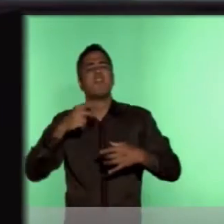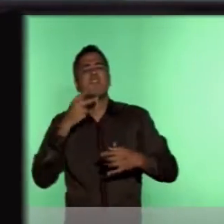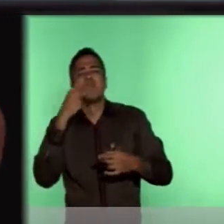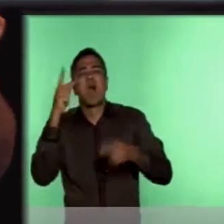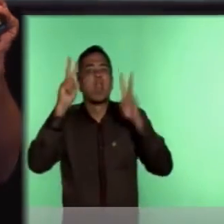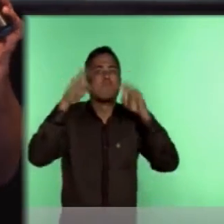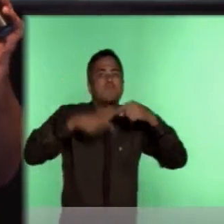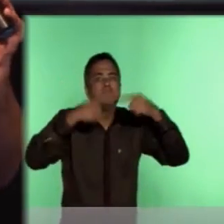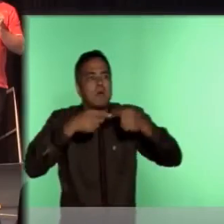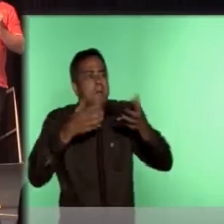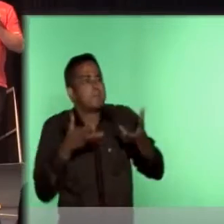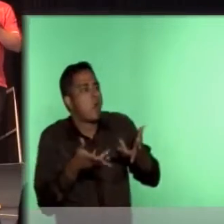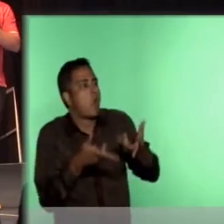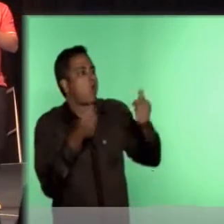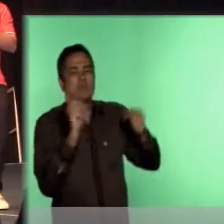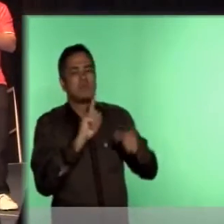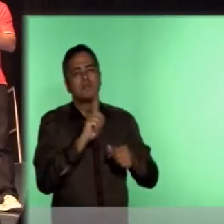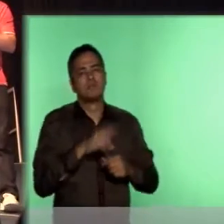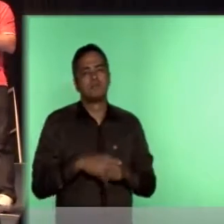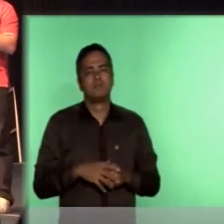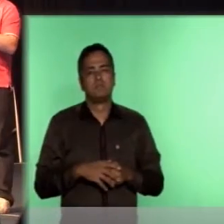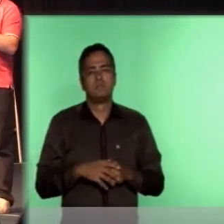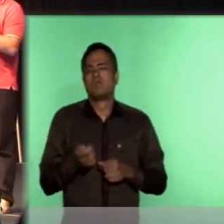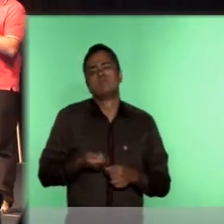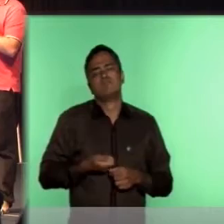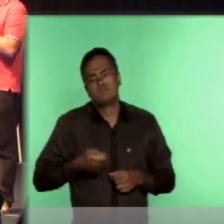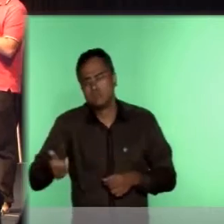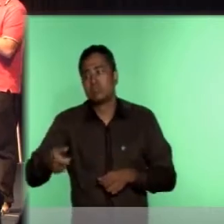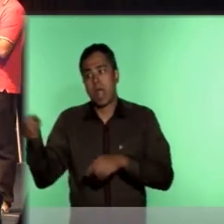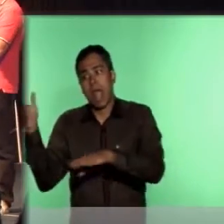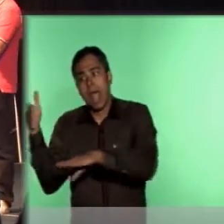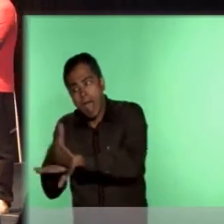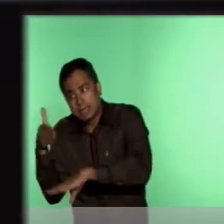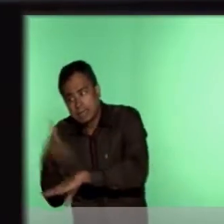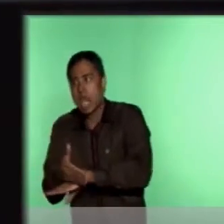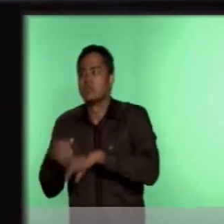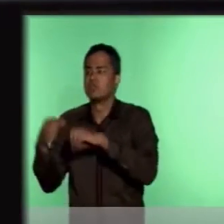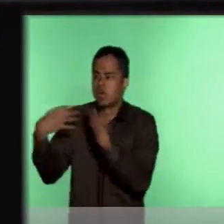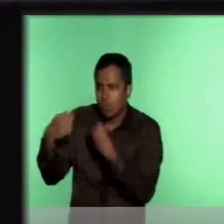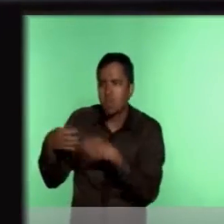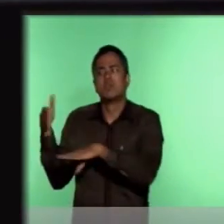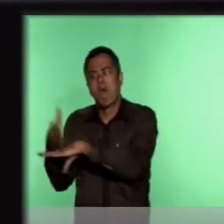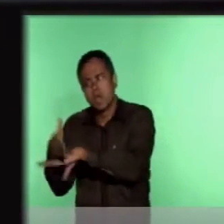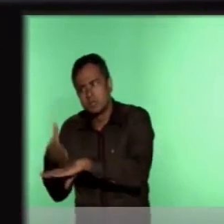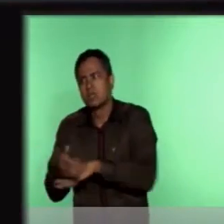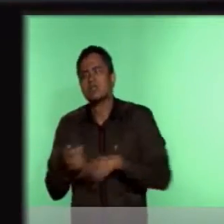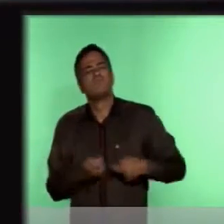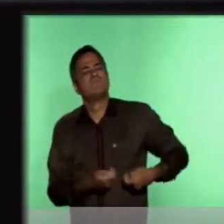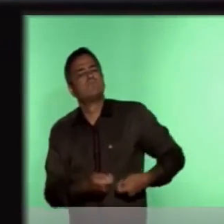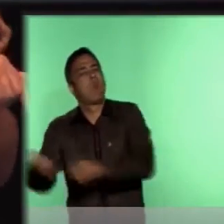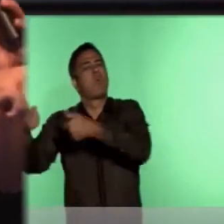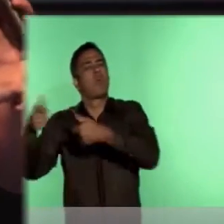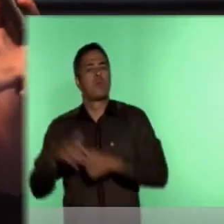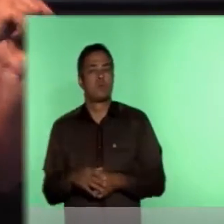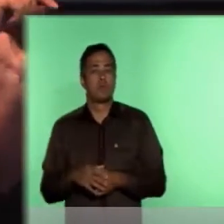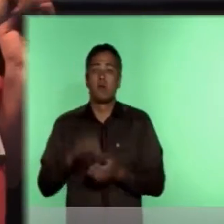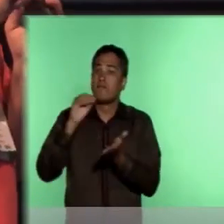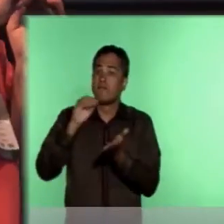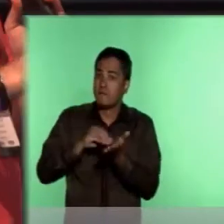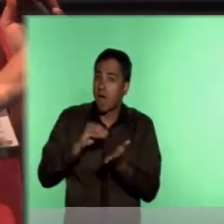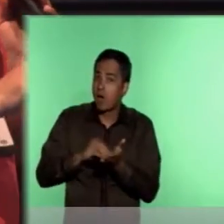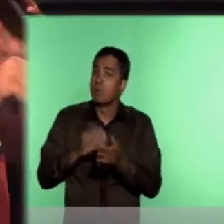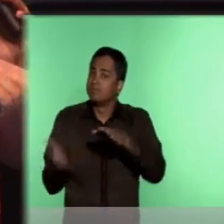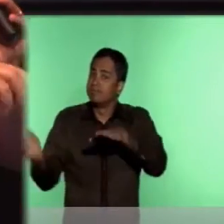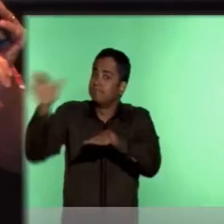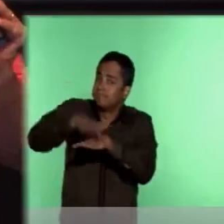se pensou que era primeiro importante garantir o acesso e depois garantir qualidade. O problema é que a criança que